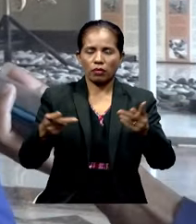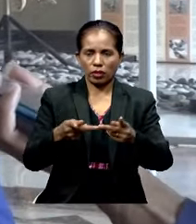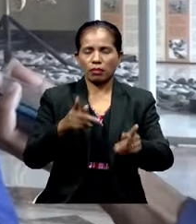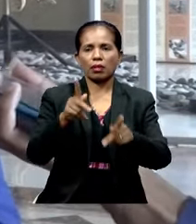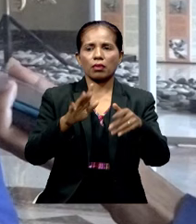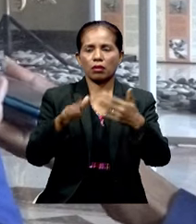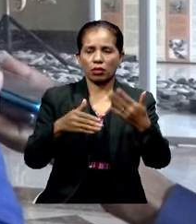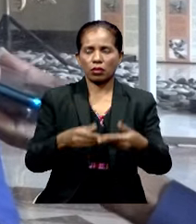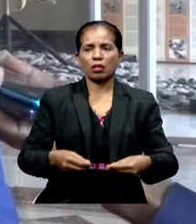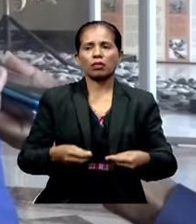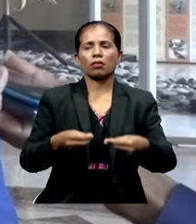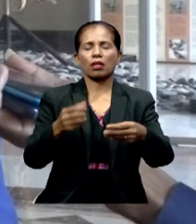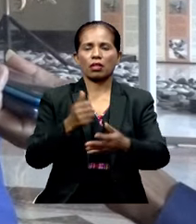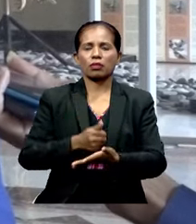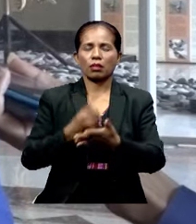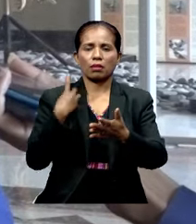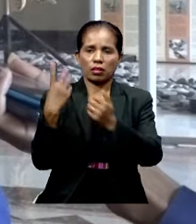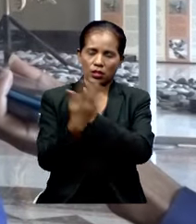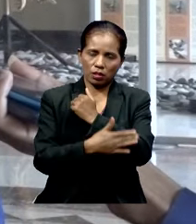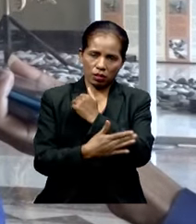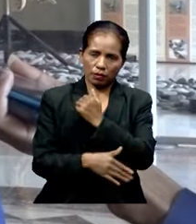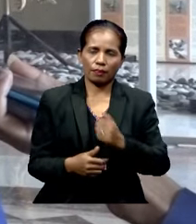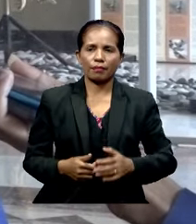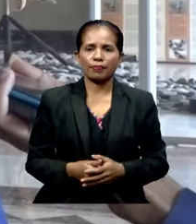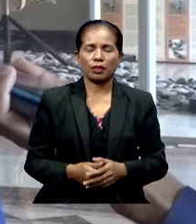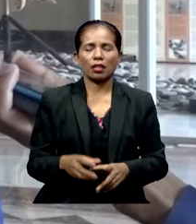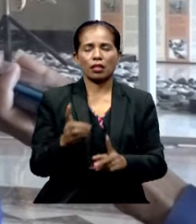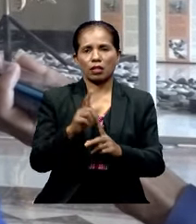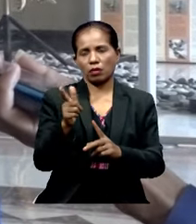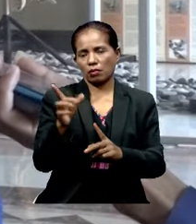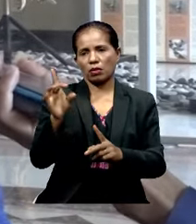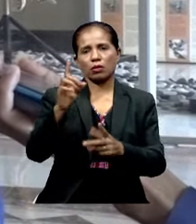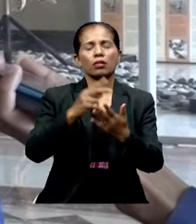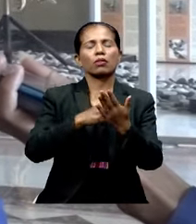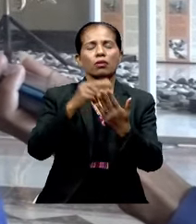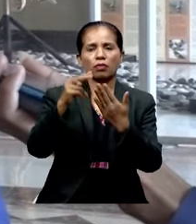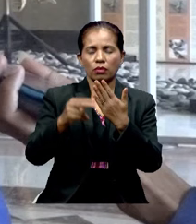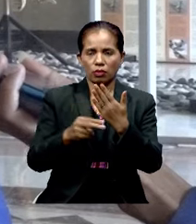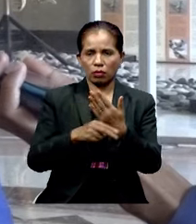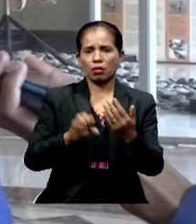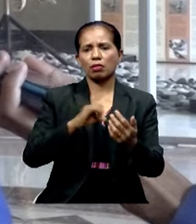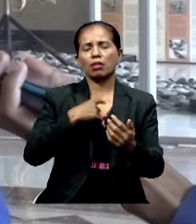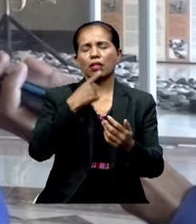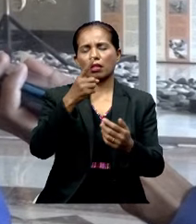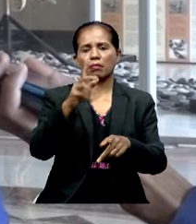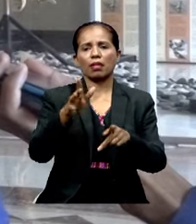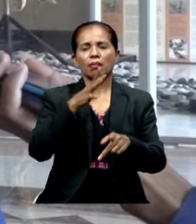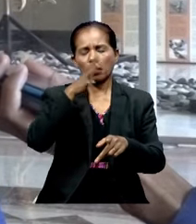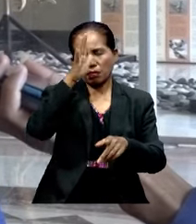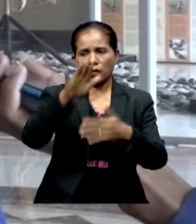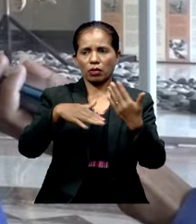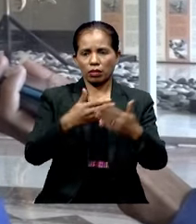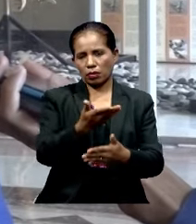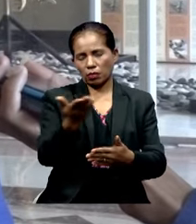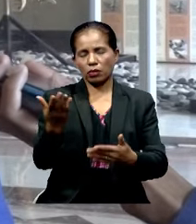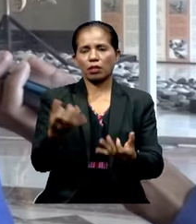para tu dedica a servir para itinerai. E é 28 de novembro, ao caraca alerta para ina na masira hutu. E mi hutu é uma